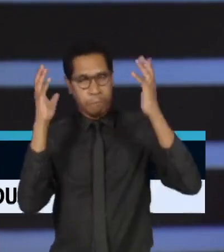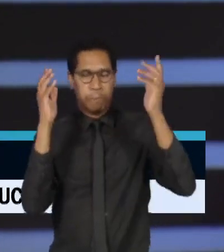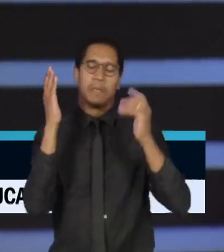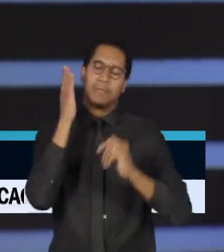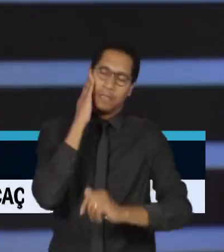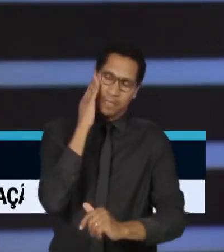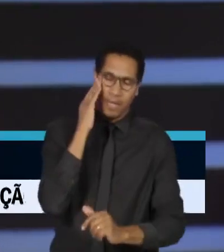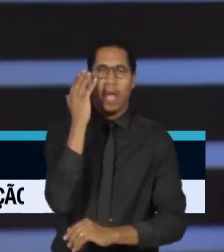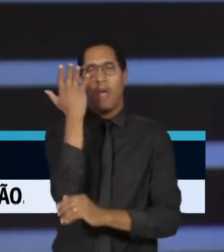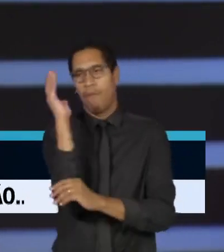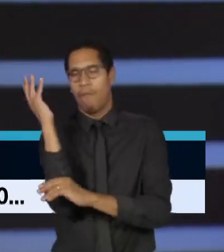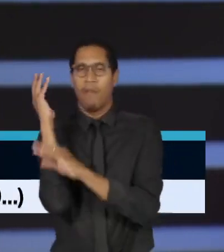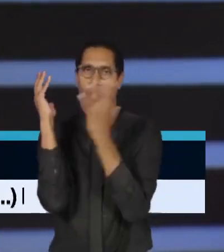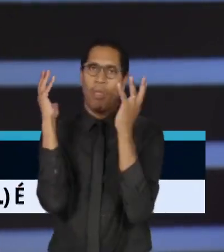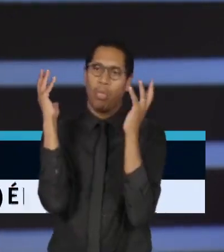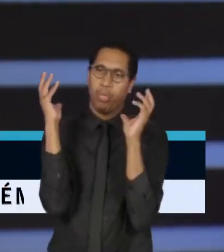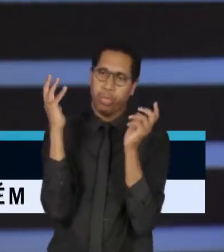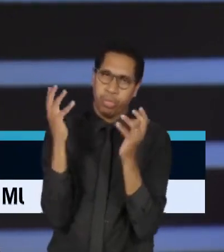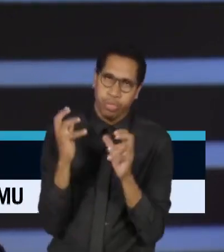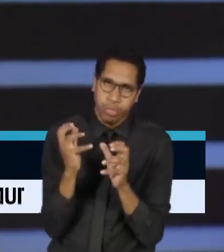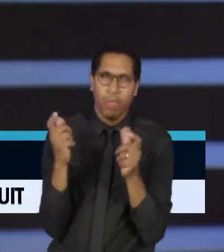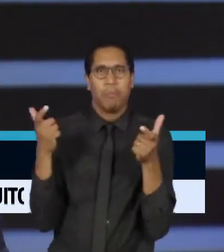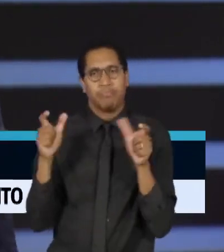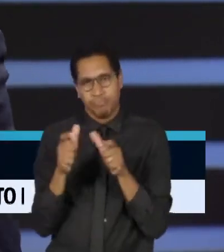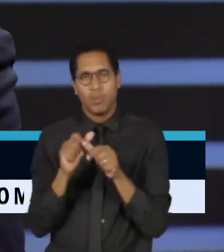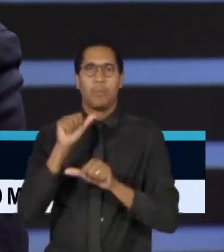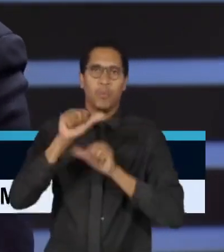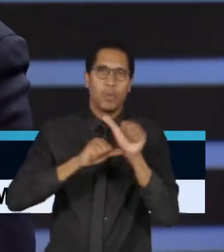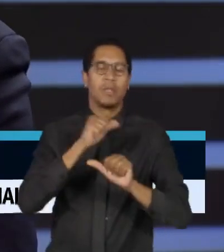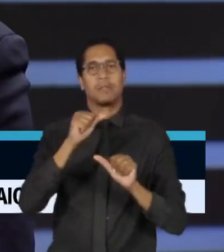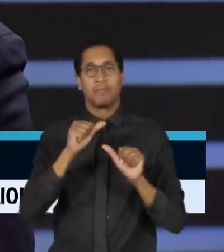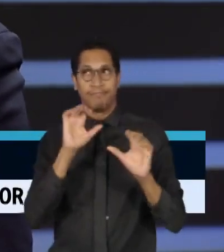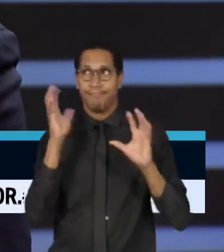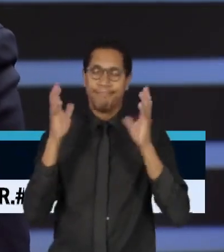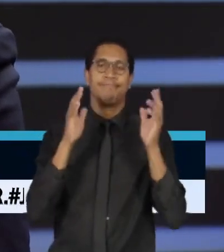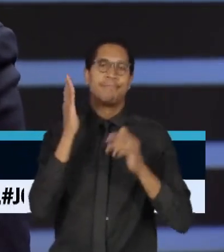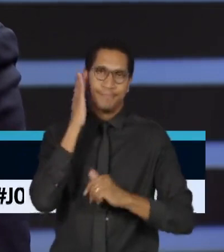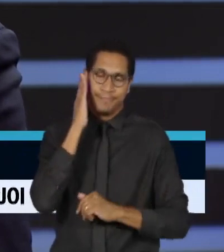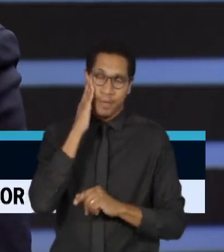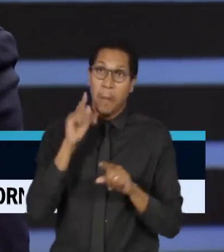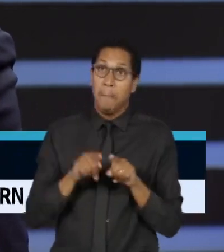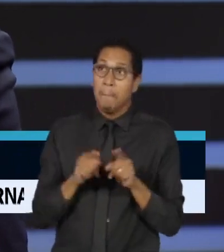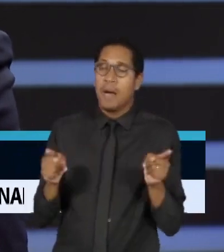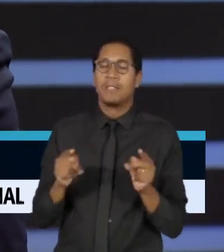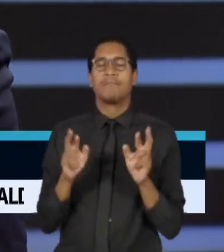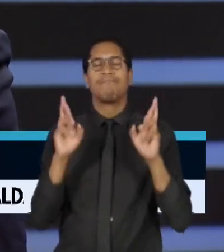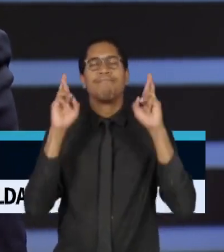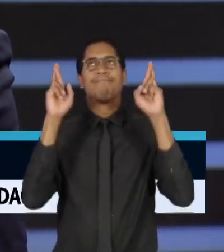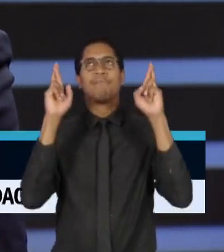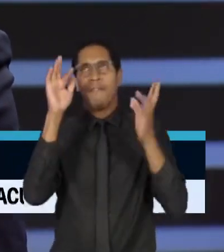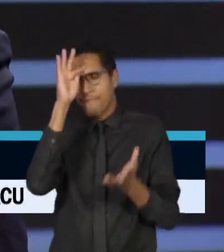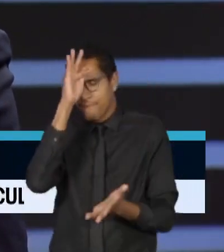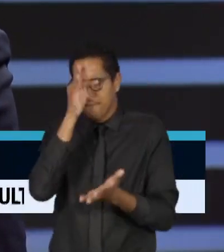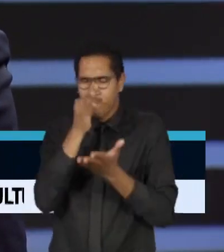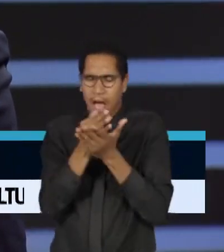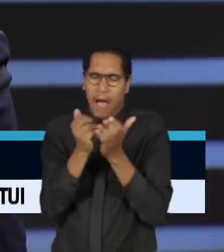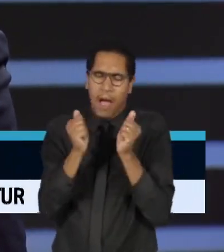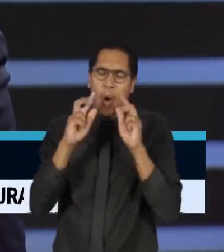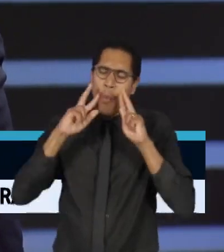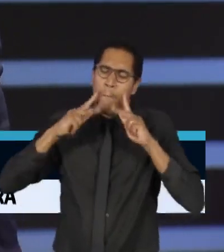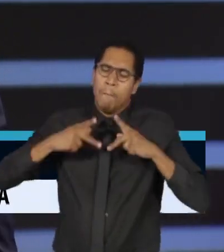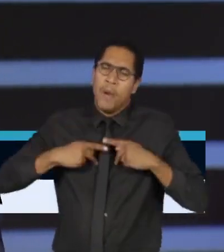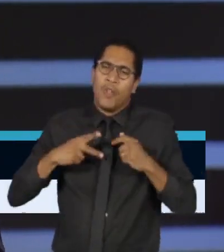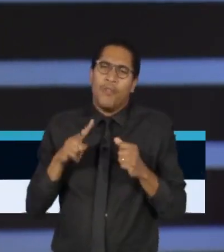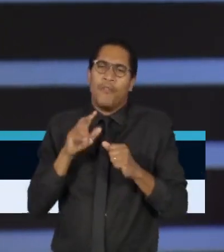acabar as florestas, mudanças de temperatura, etc. e tal, isso está acontecendo. Mas eu ainda acredito na humanidade, né? A humanidade, ela às